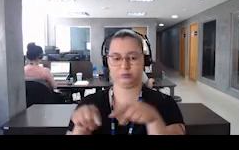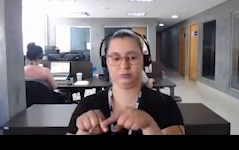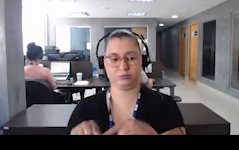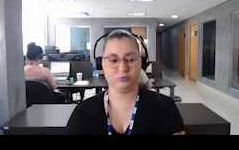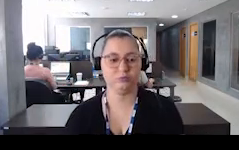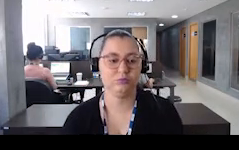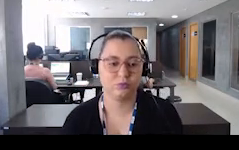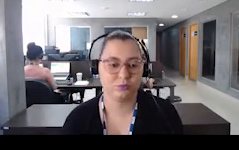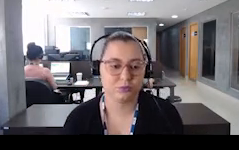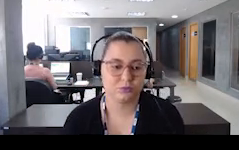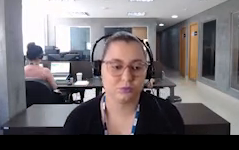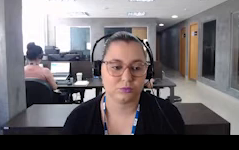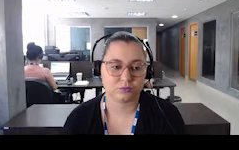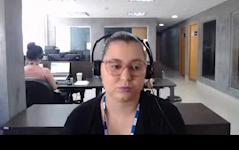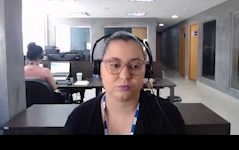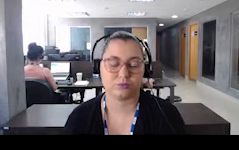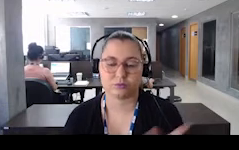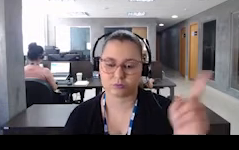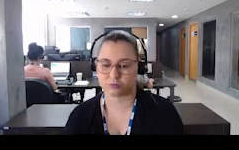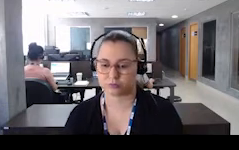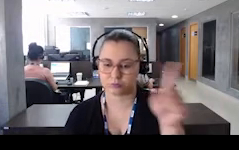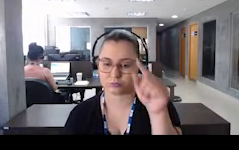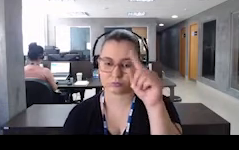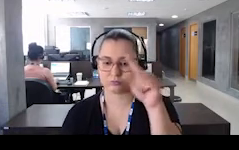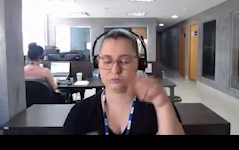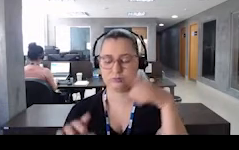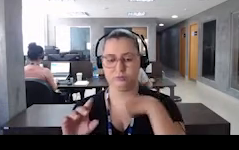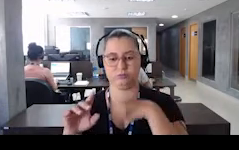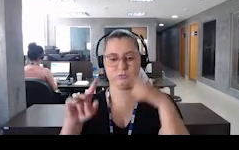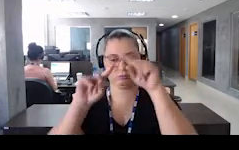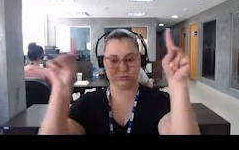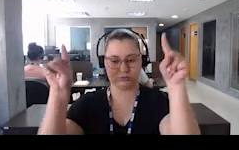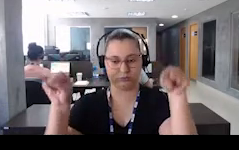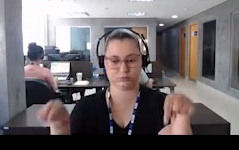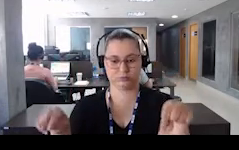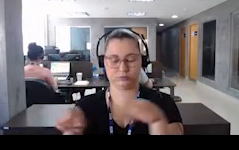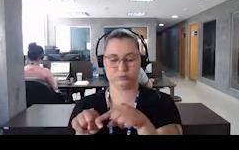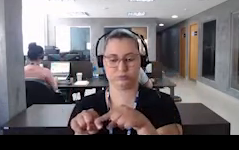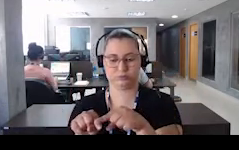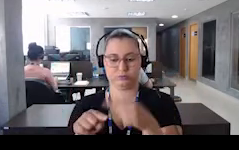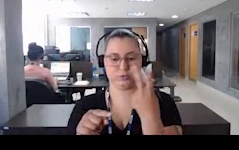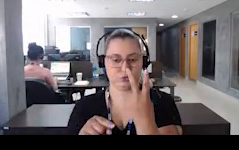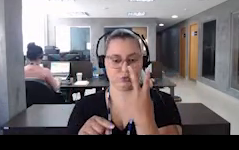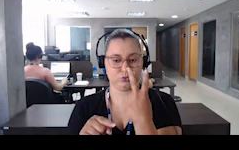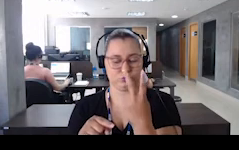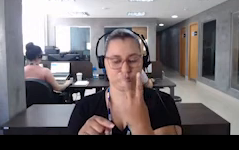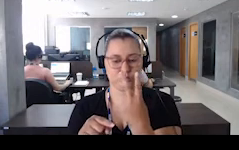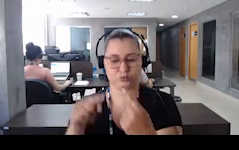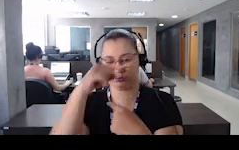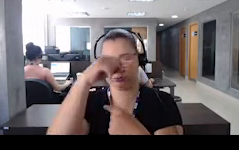esse circuito acabou se transformando nesse circuito aqui, ó, sendo os dois condutores,